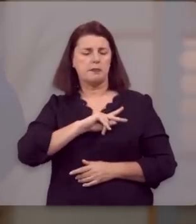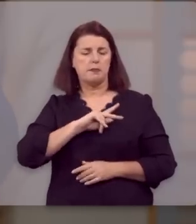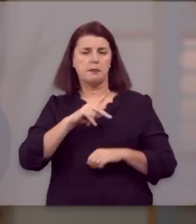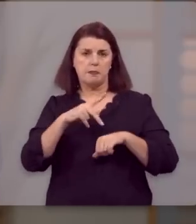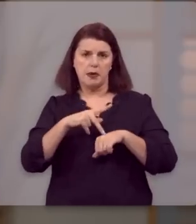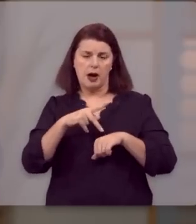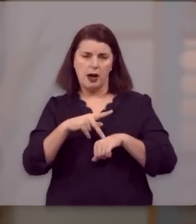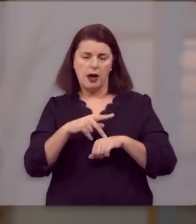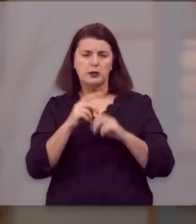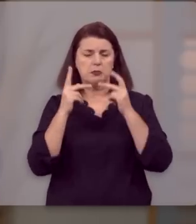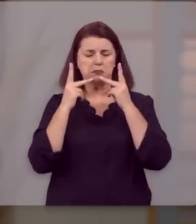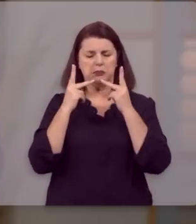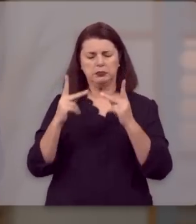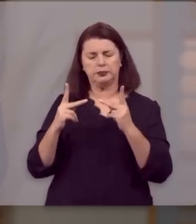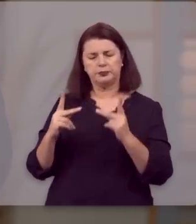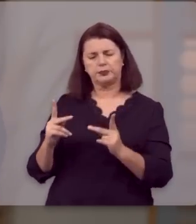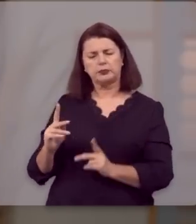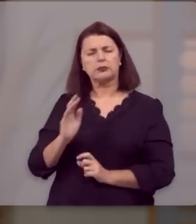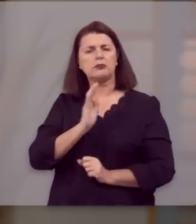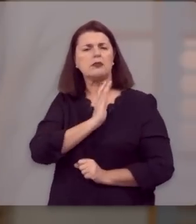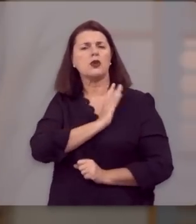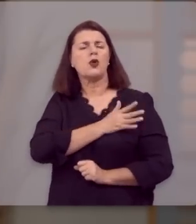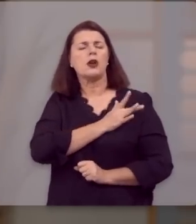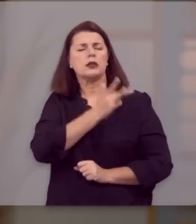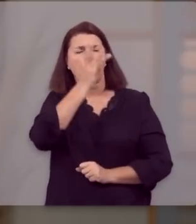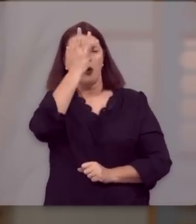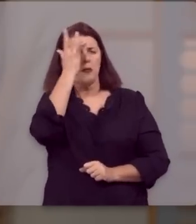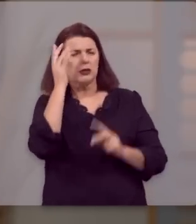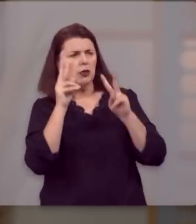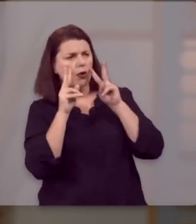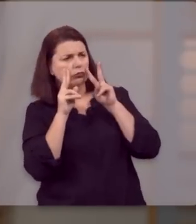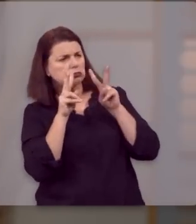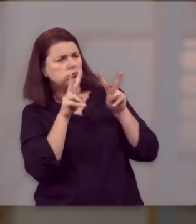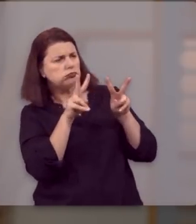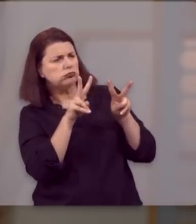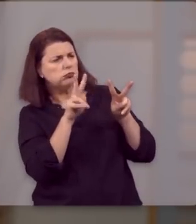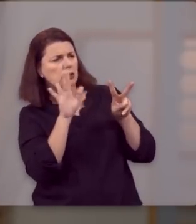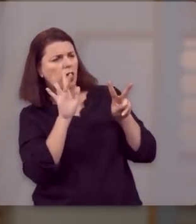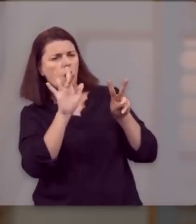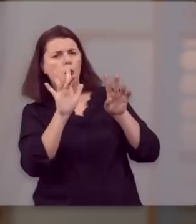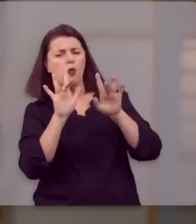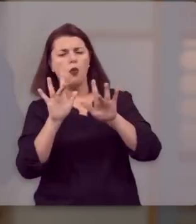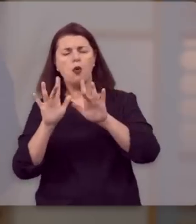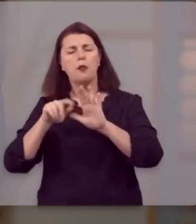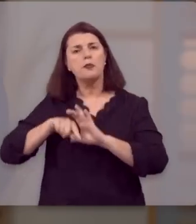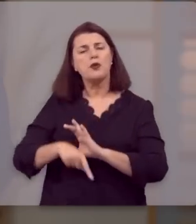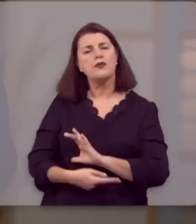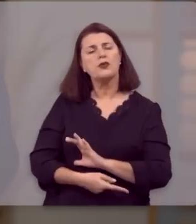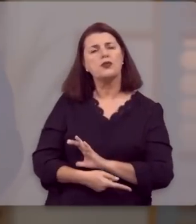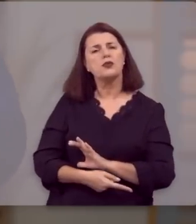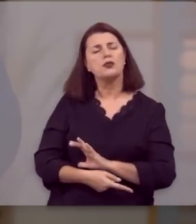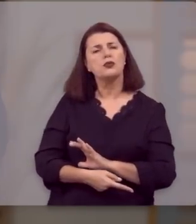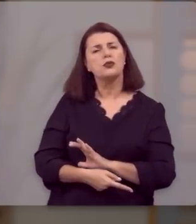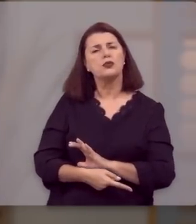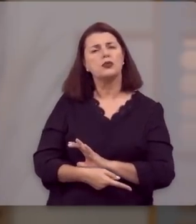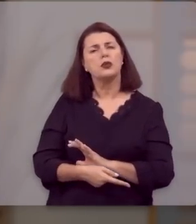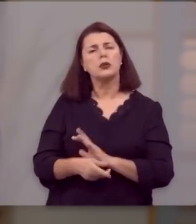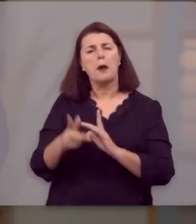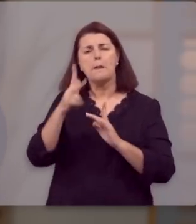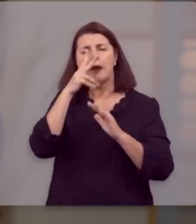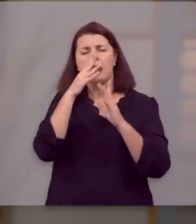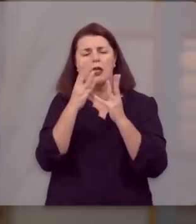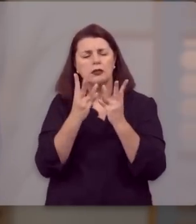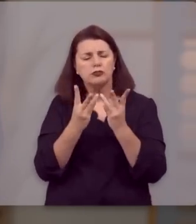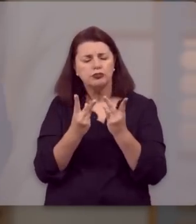Enquanto Pedro prega, o coração dos ouvintes é tocado profundamente, é derretido